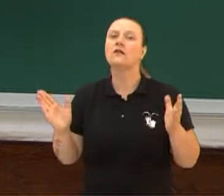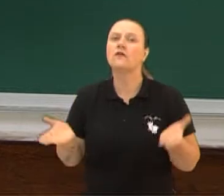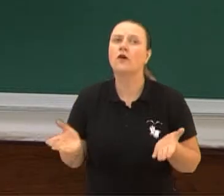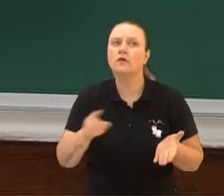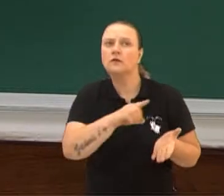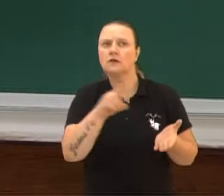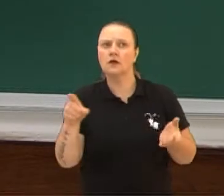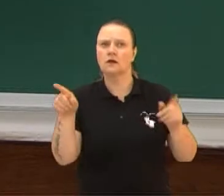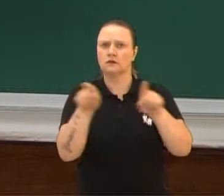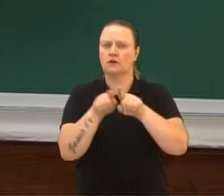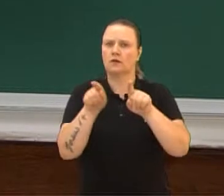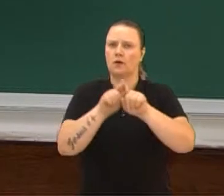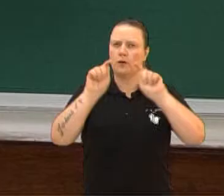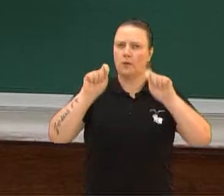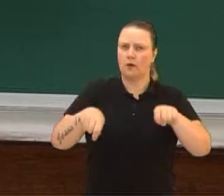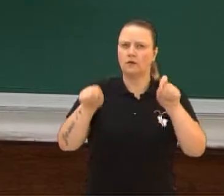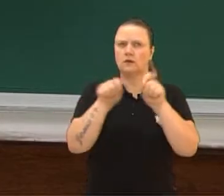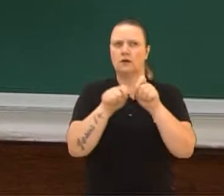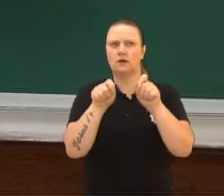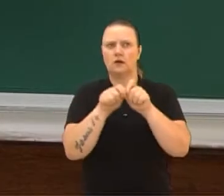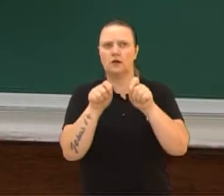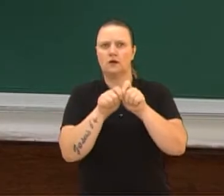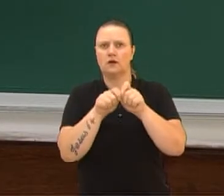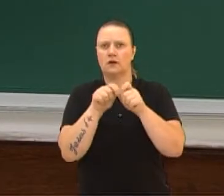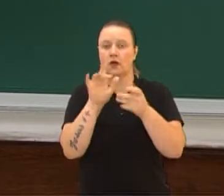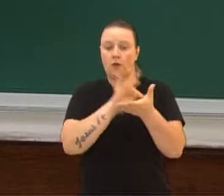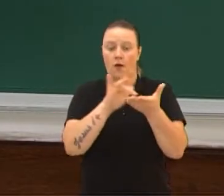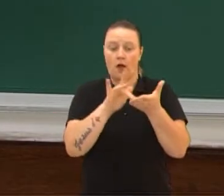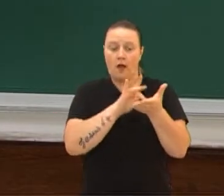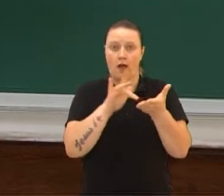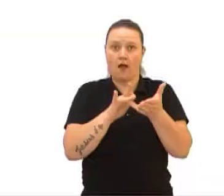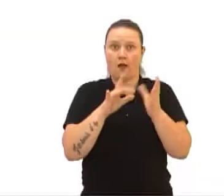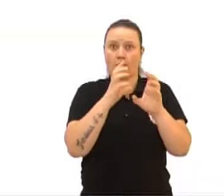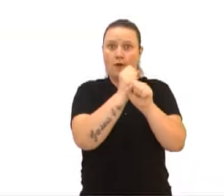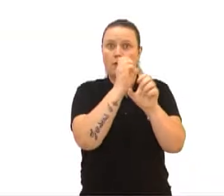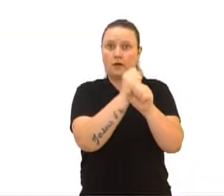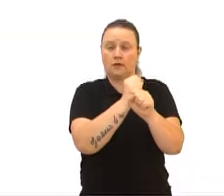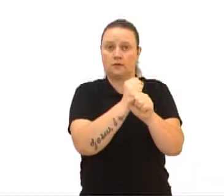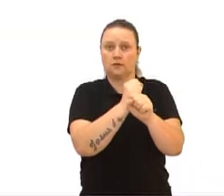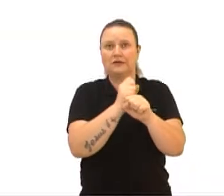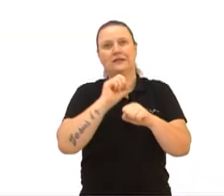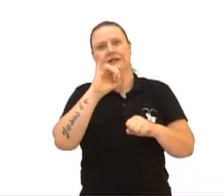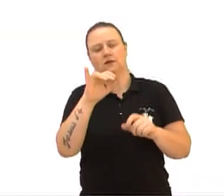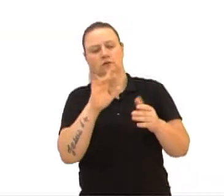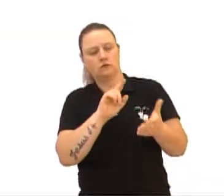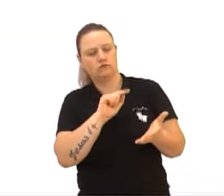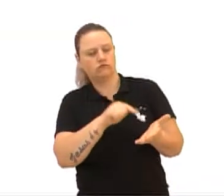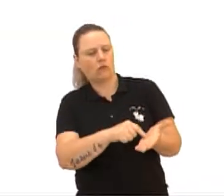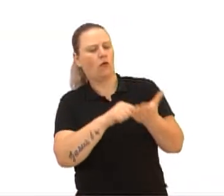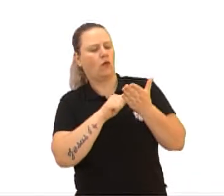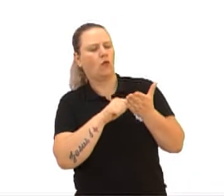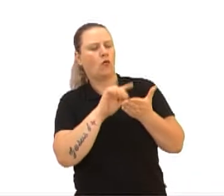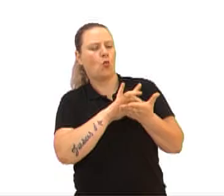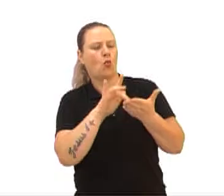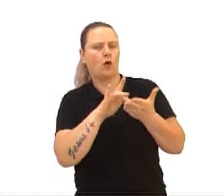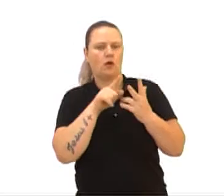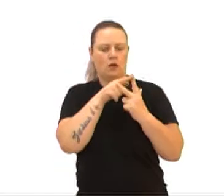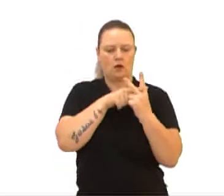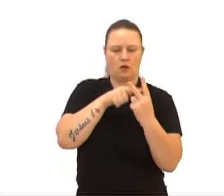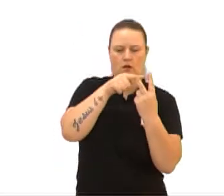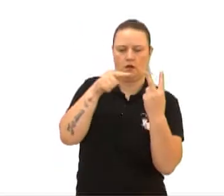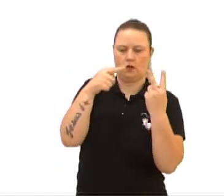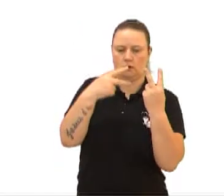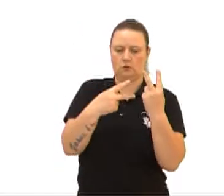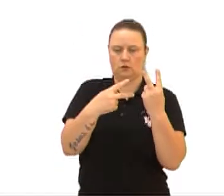você também pode fazer essa verificação na calculadora, né? Então veja que lá, se você apertar na calculadora a raiz de 2, ele vai te dar um valor